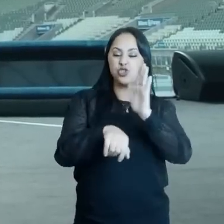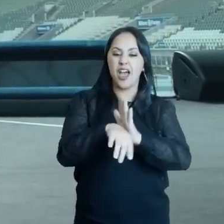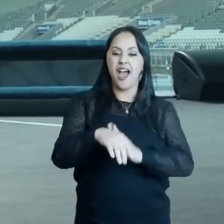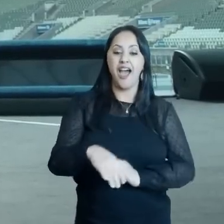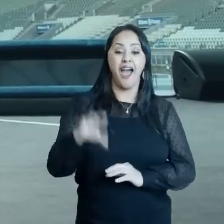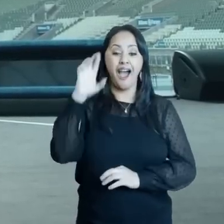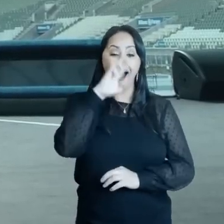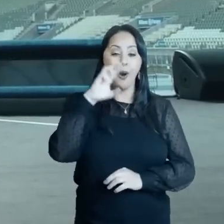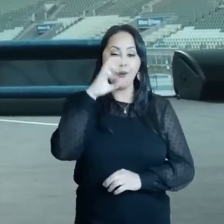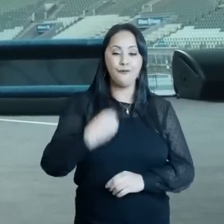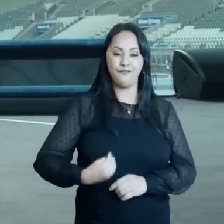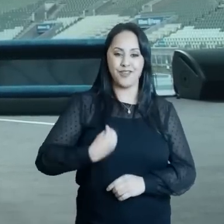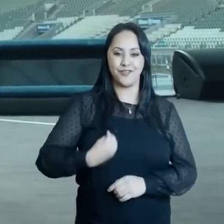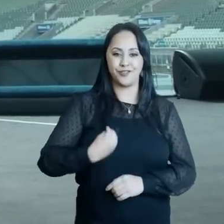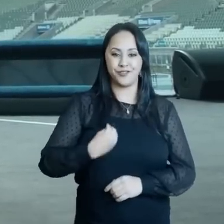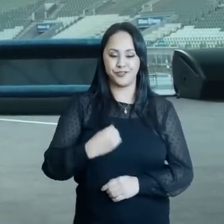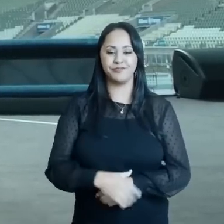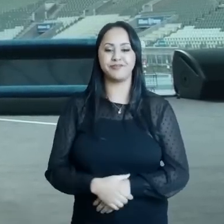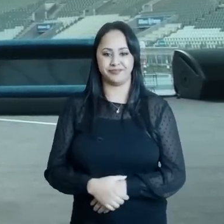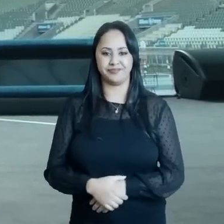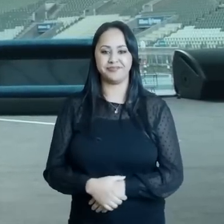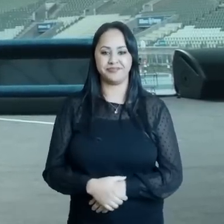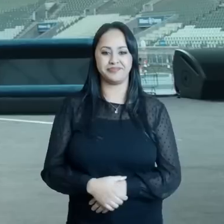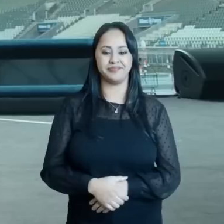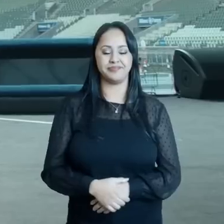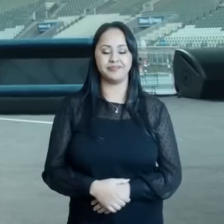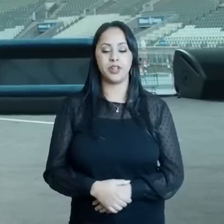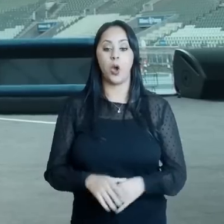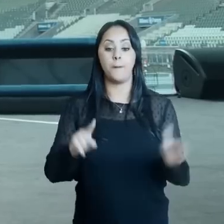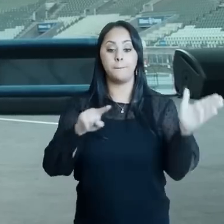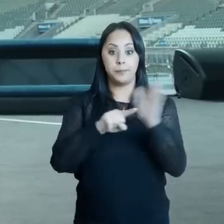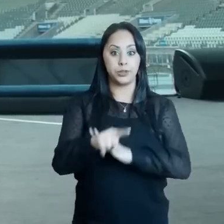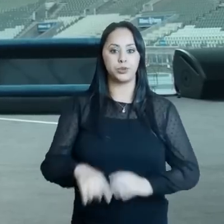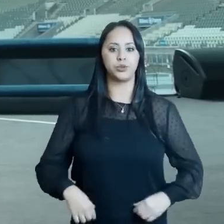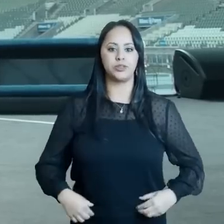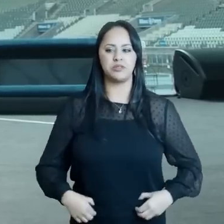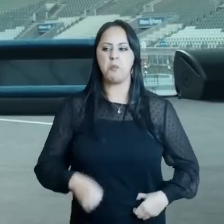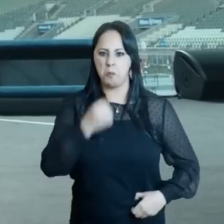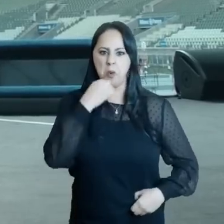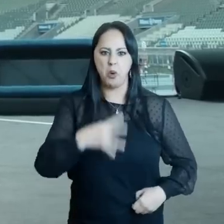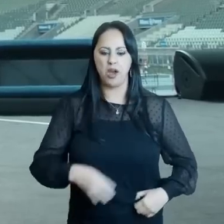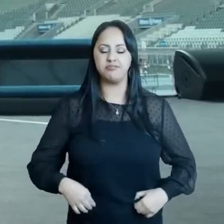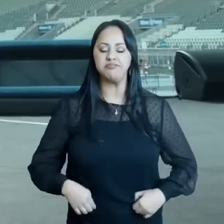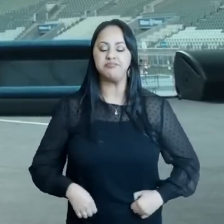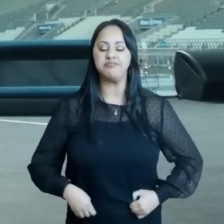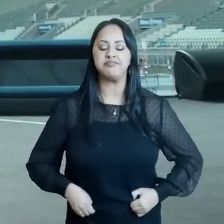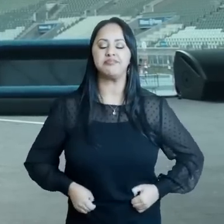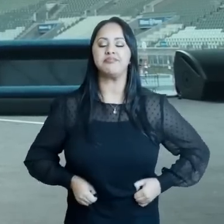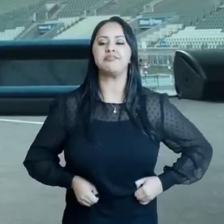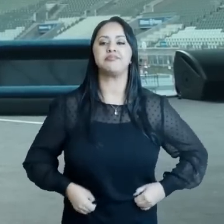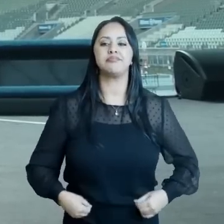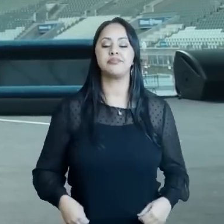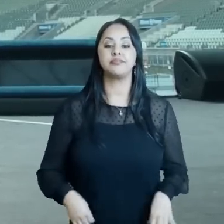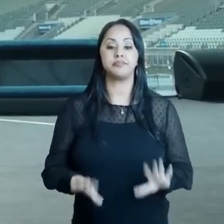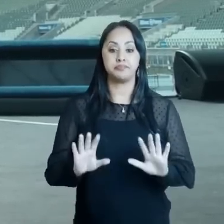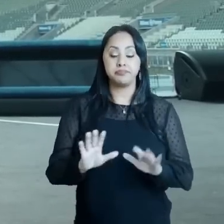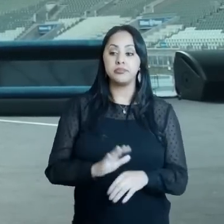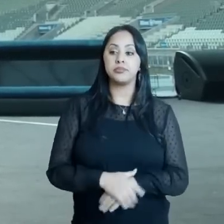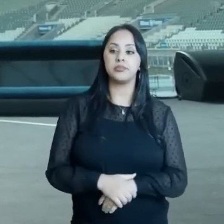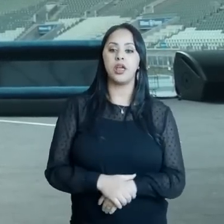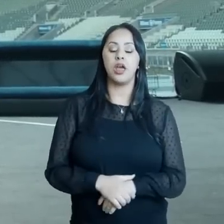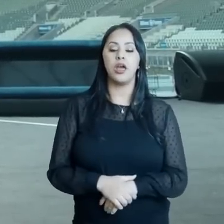para o número que eles colocarem na tela ali, né? Boa, tem uma pergunta aqui que é massa, hein? Mano. Aquelas perguntas. Caio